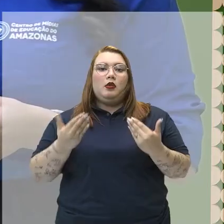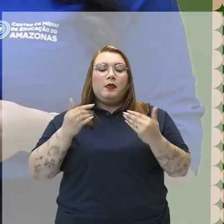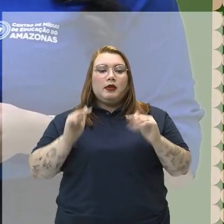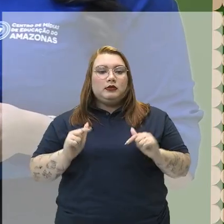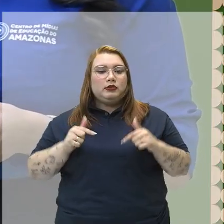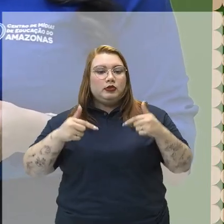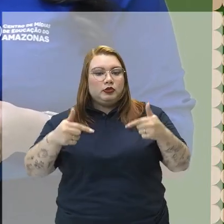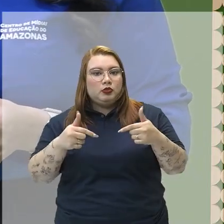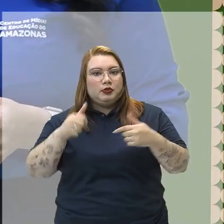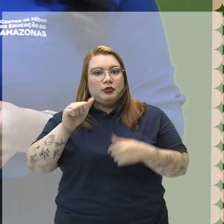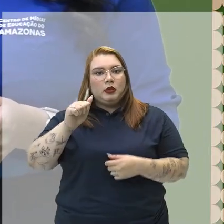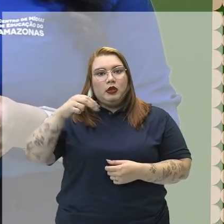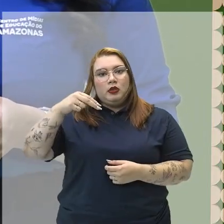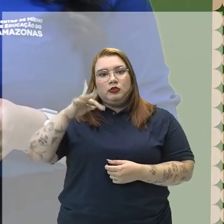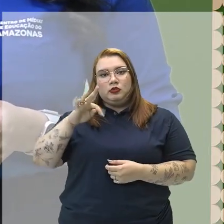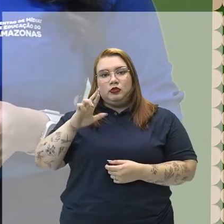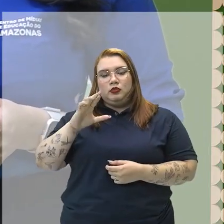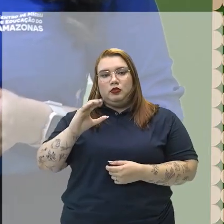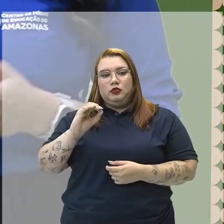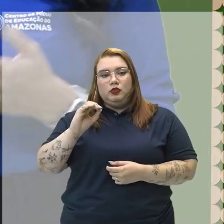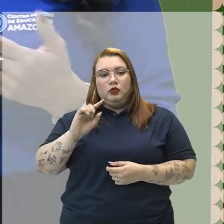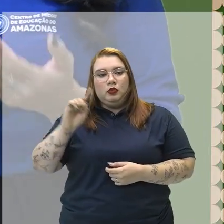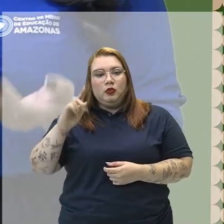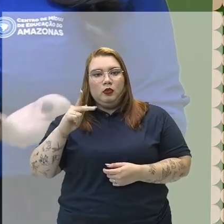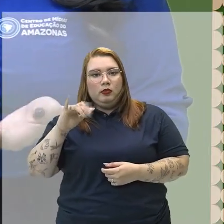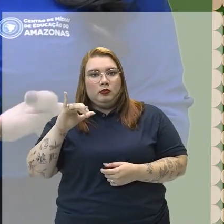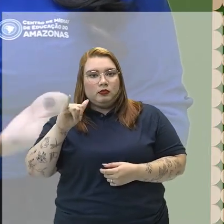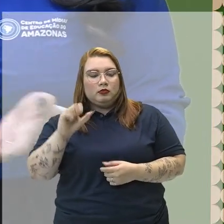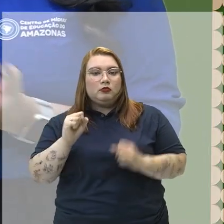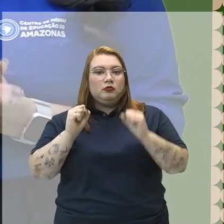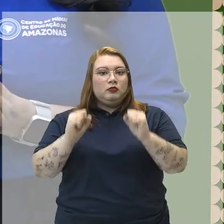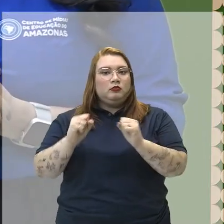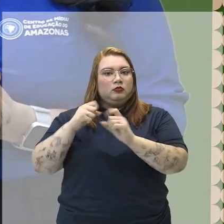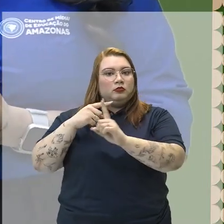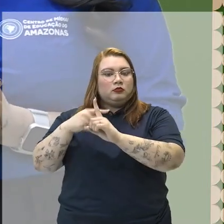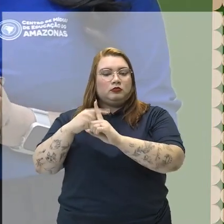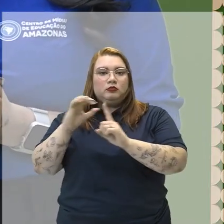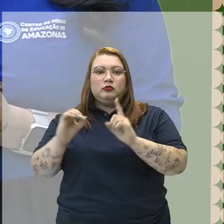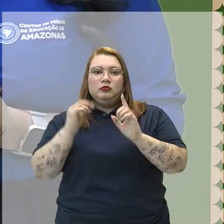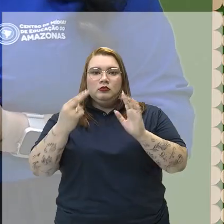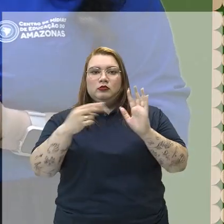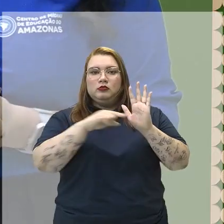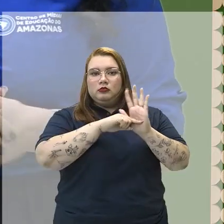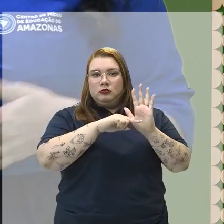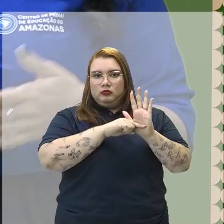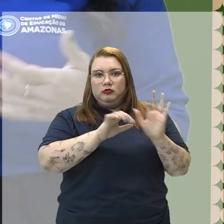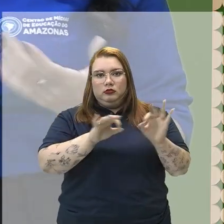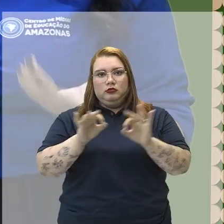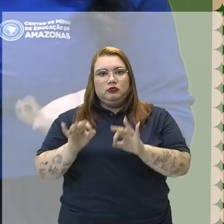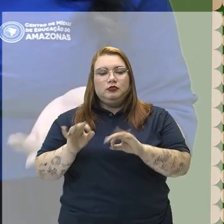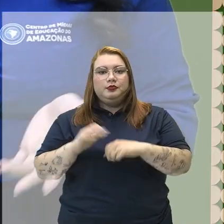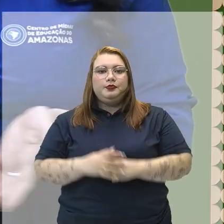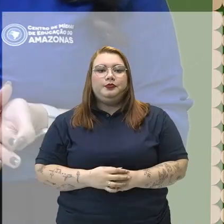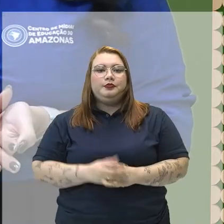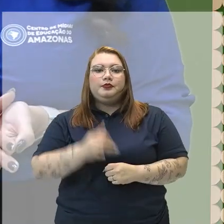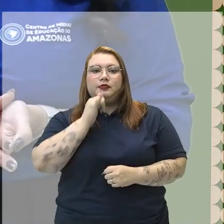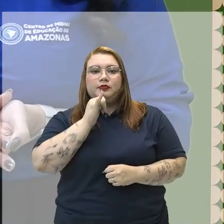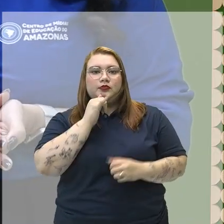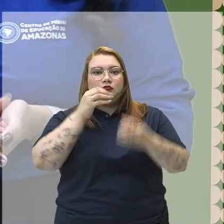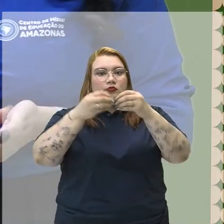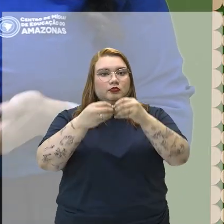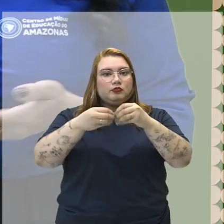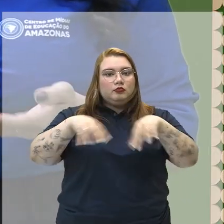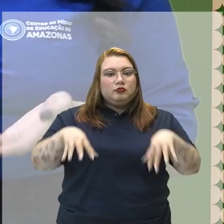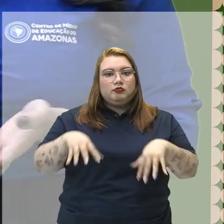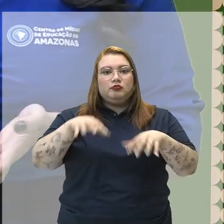ser positivas ou negativas. Né? Outros exemplos de aspectos negativos, né? A degradação dos